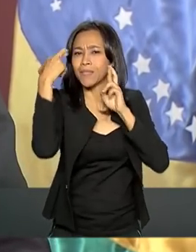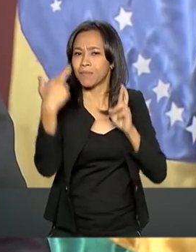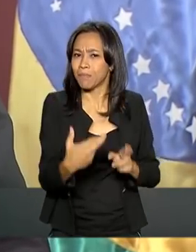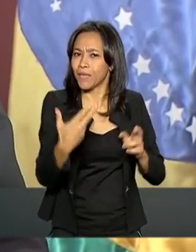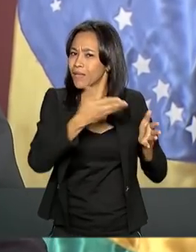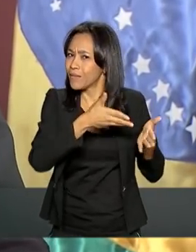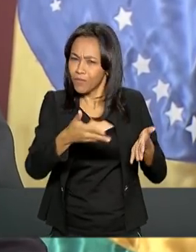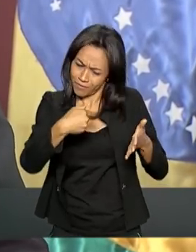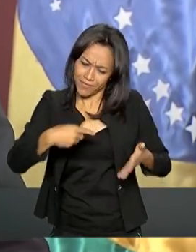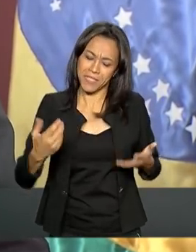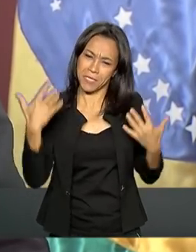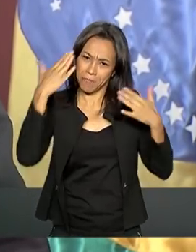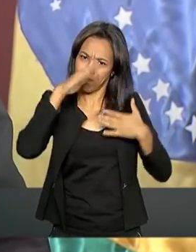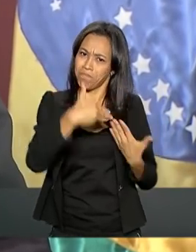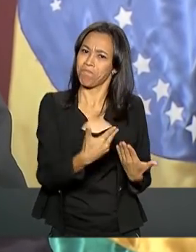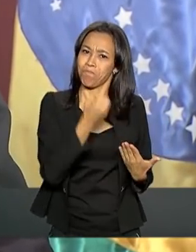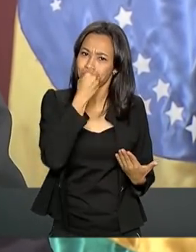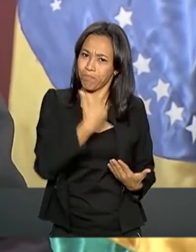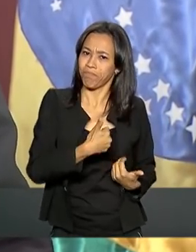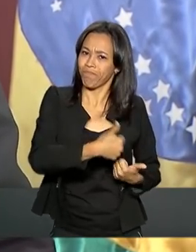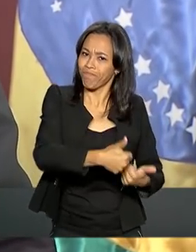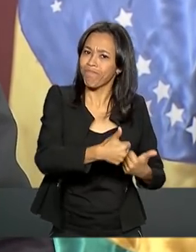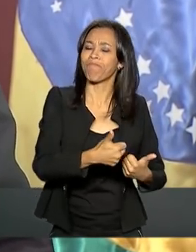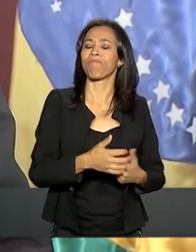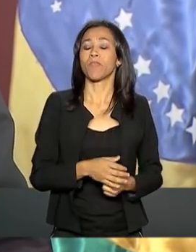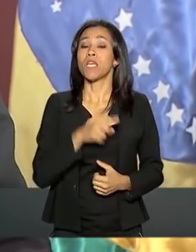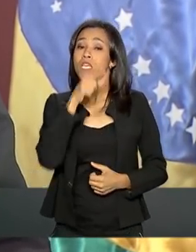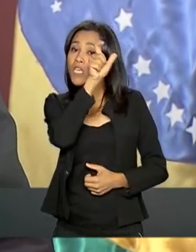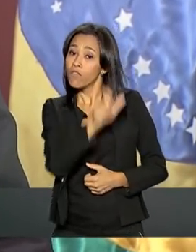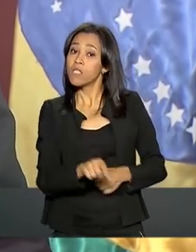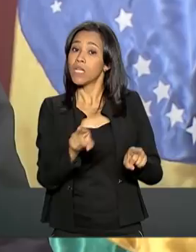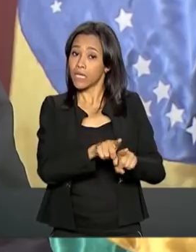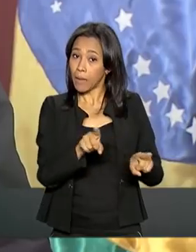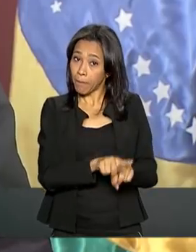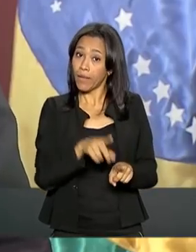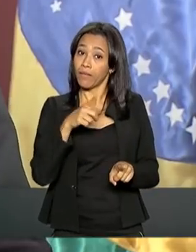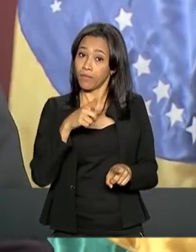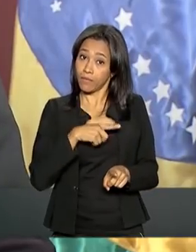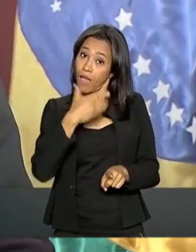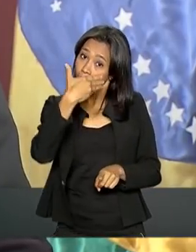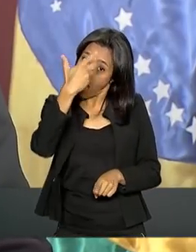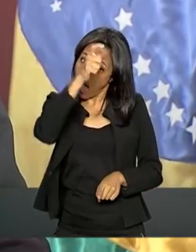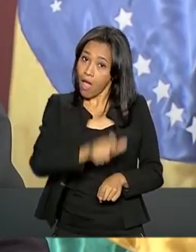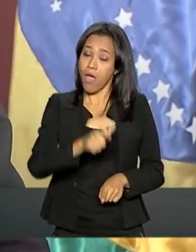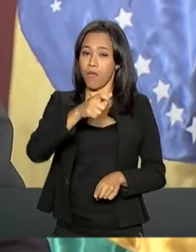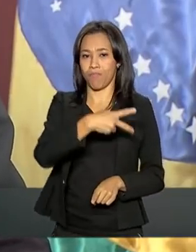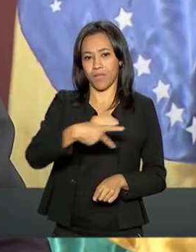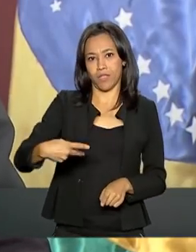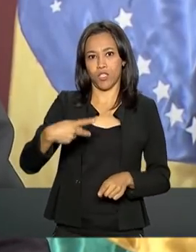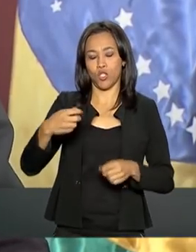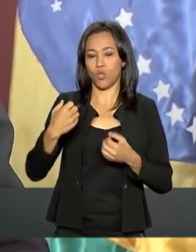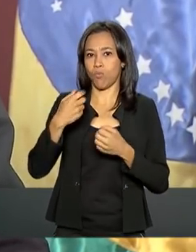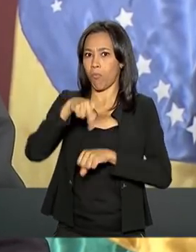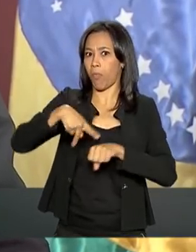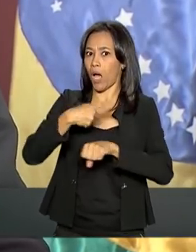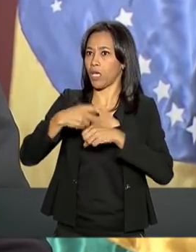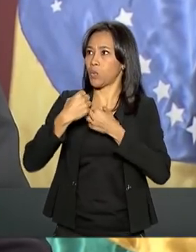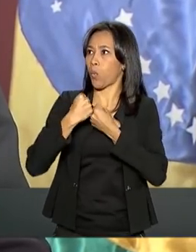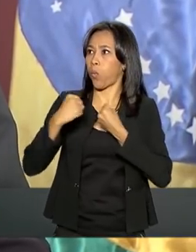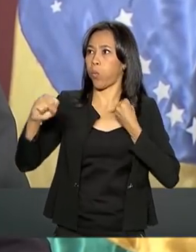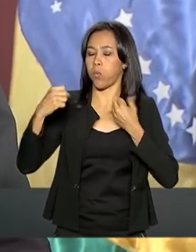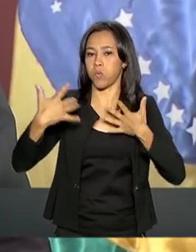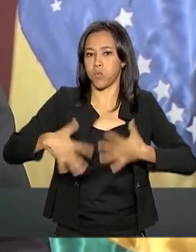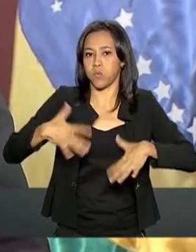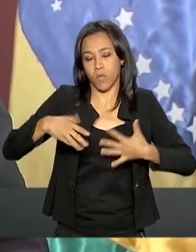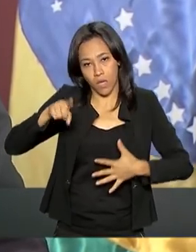que o senhor se merece, mas também que o senhor merece também por ser o presidente de uma grande nação, como é